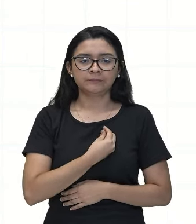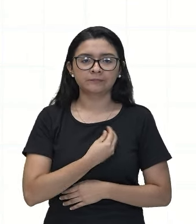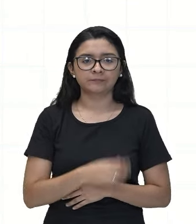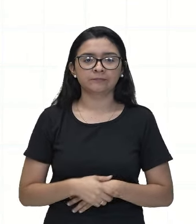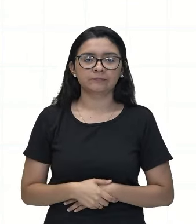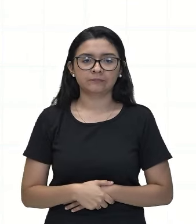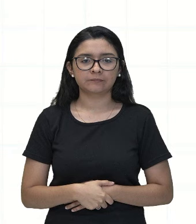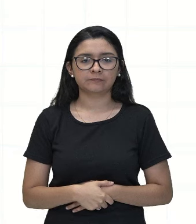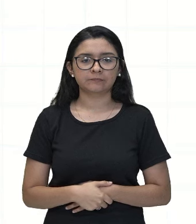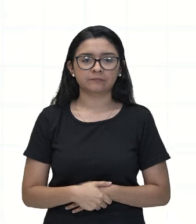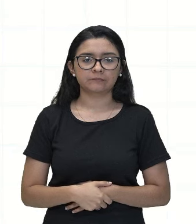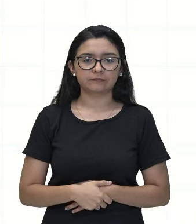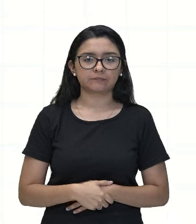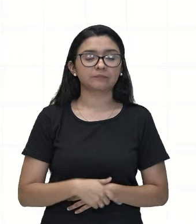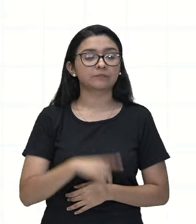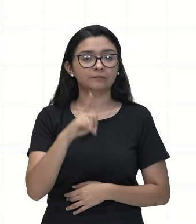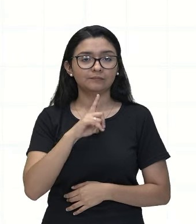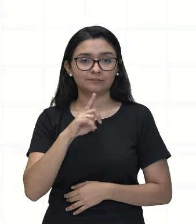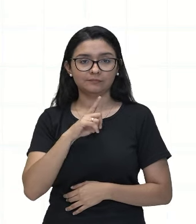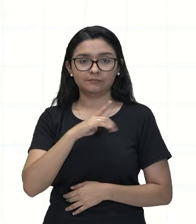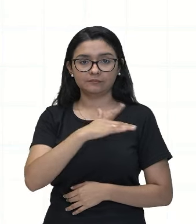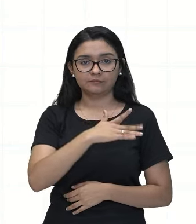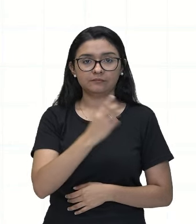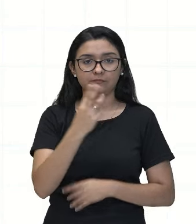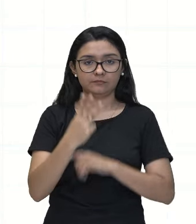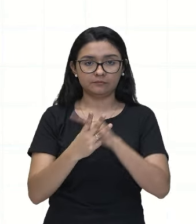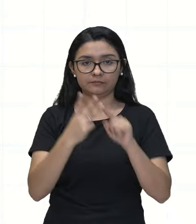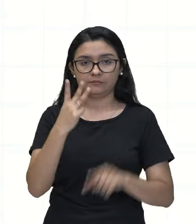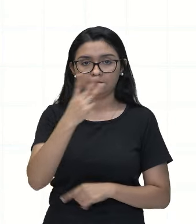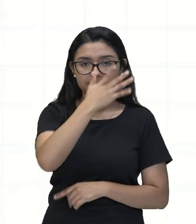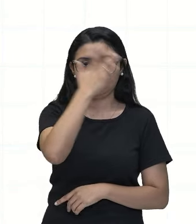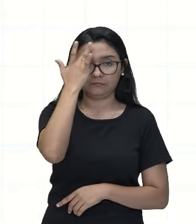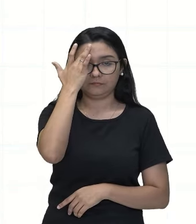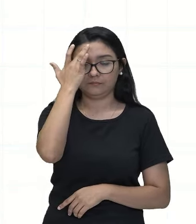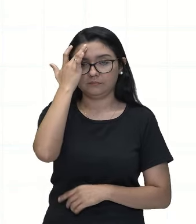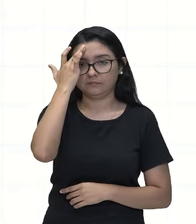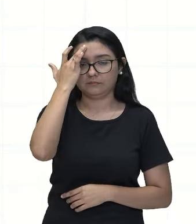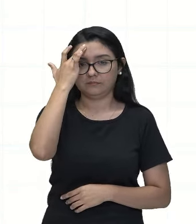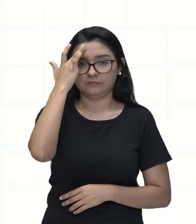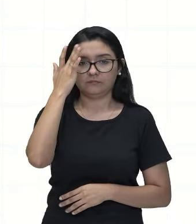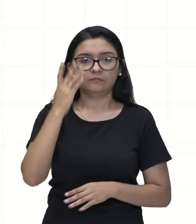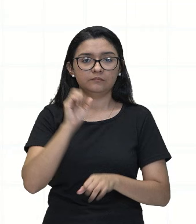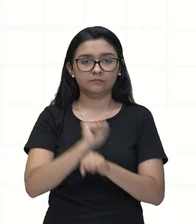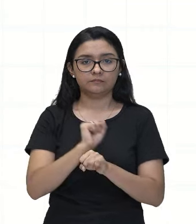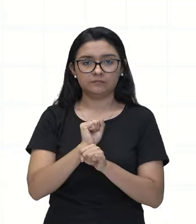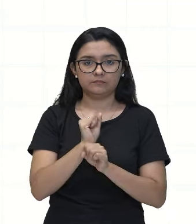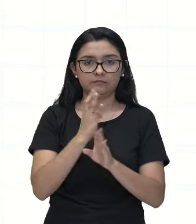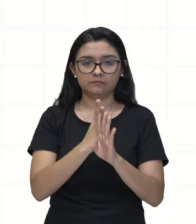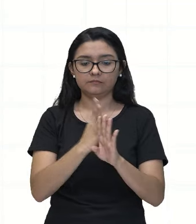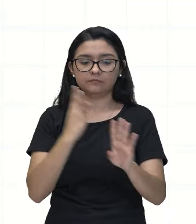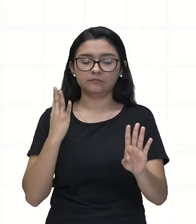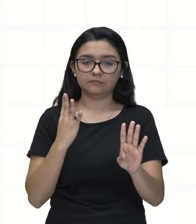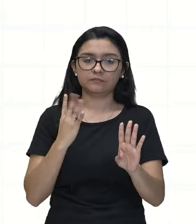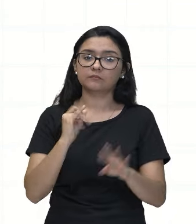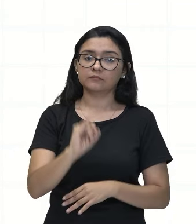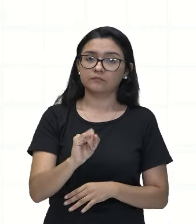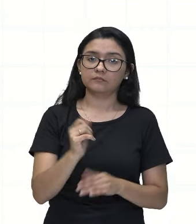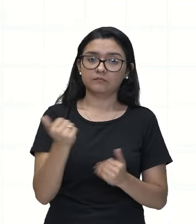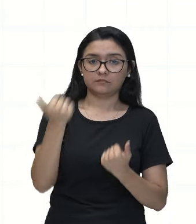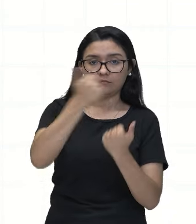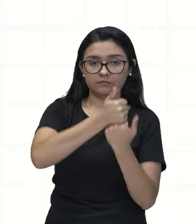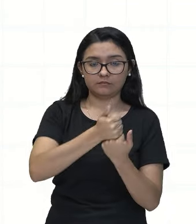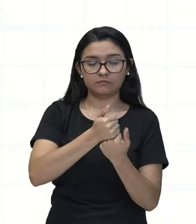Existiam três pessoas esperando na fila se a gente puder fazer essa substituição pelo verbo existir tranquilo ele